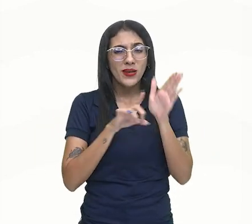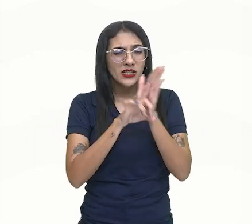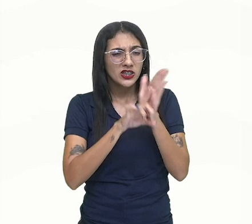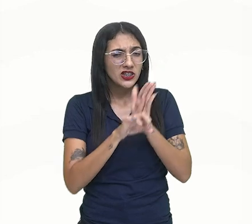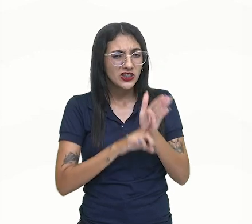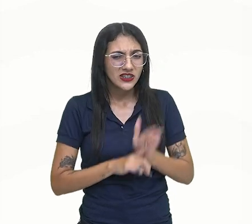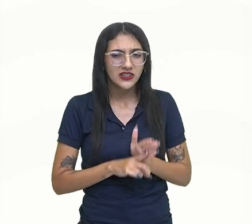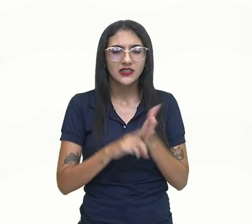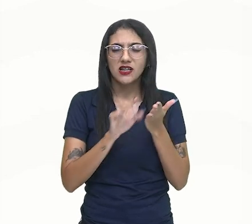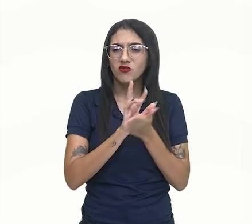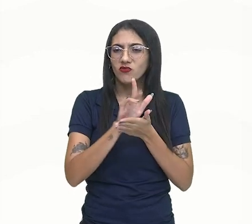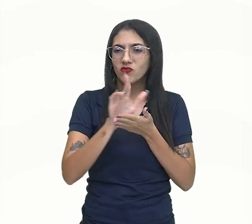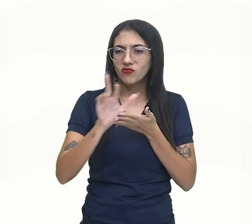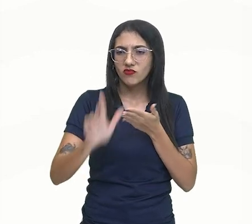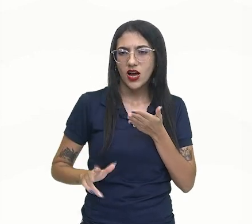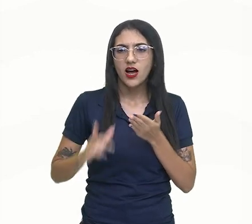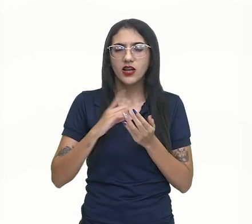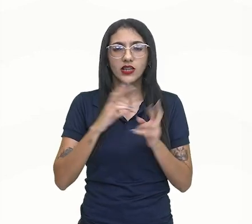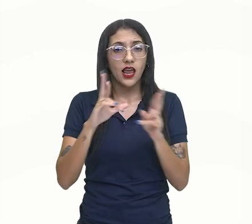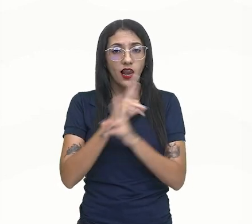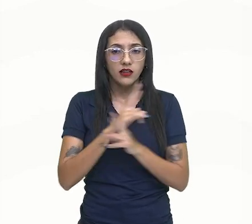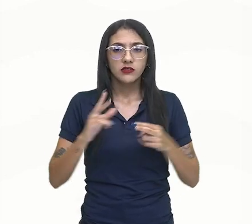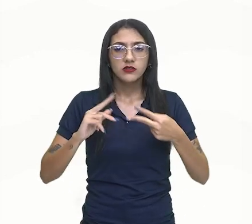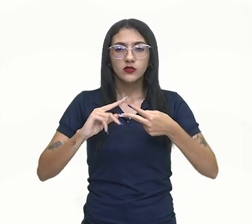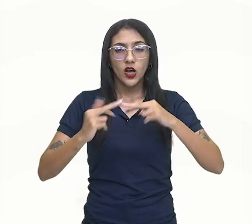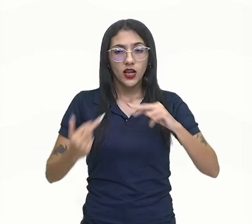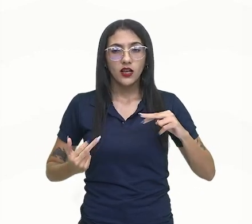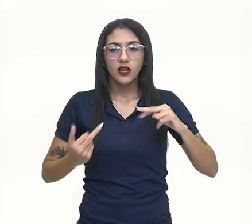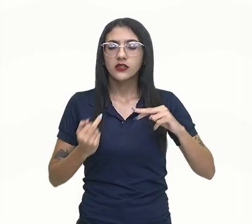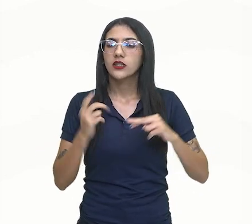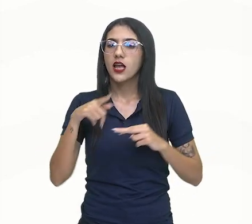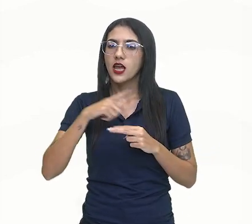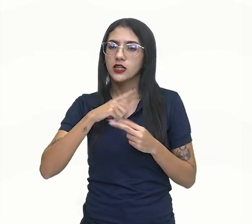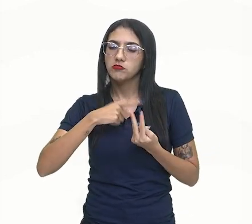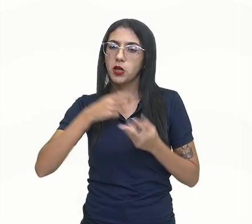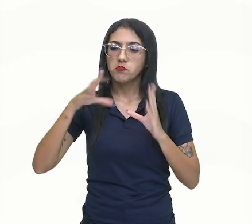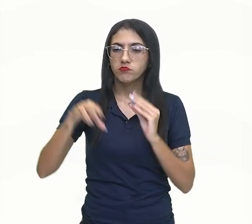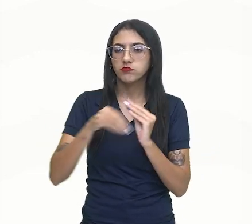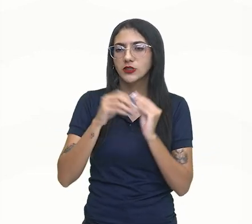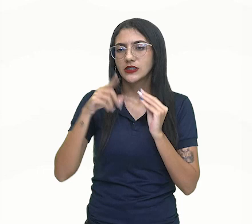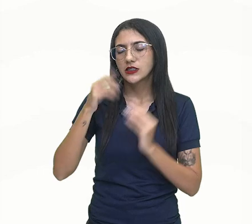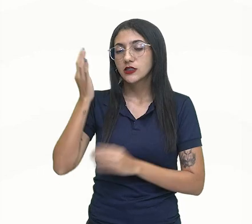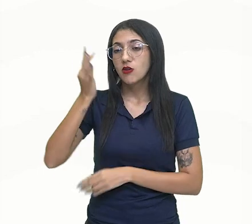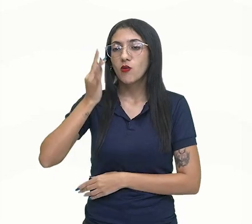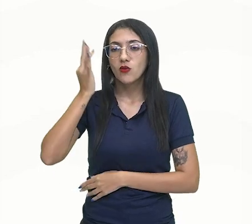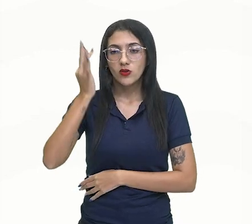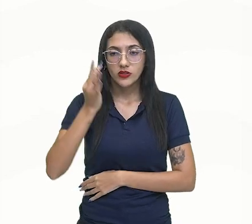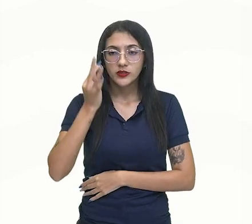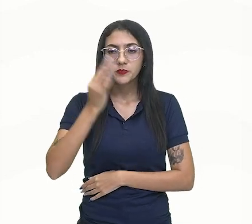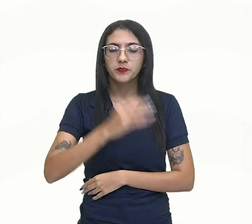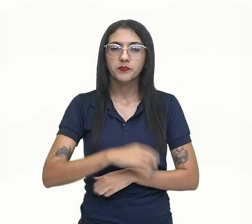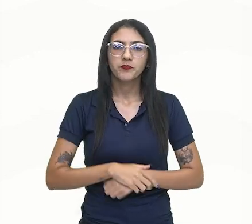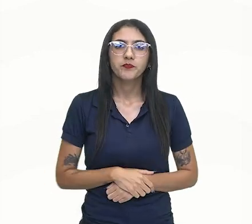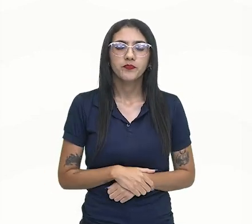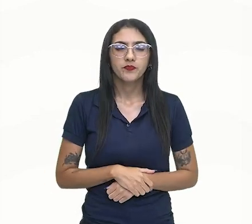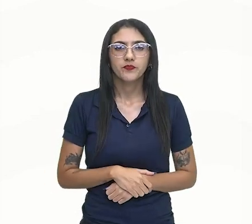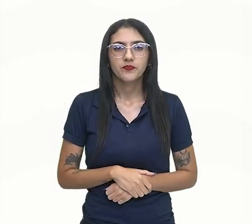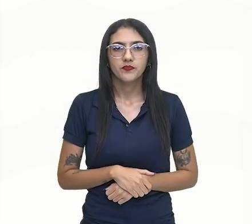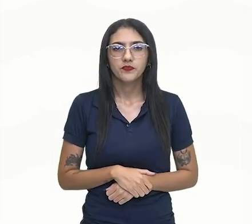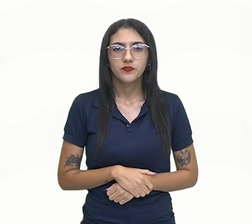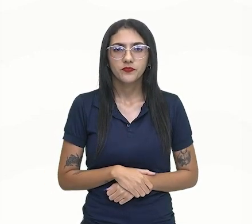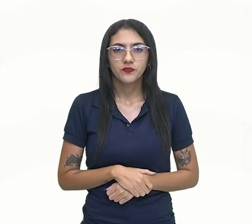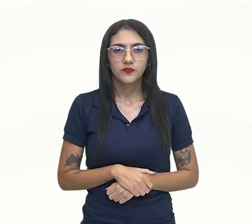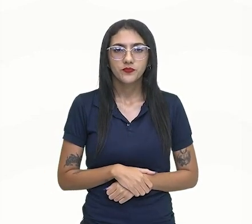das várias pesquisas relacionadas à genética levaram a essa teoria do neodarwinismo. E como fundamentos